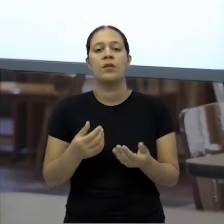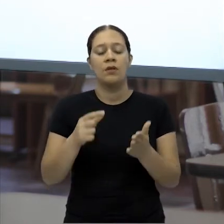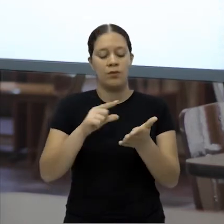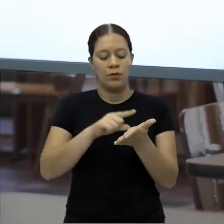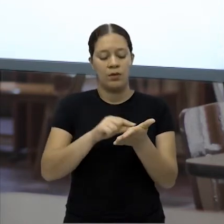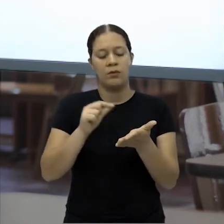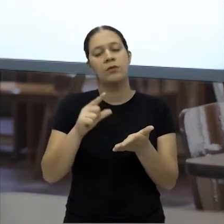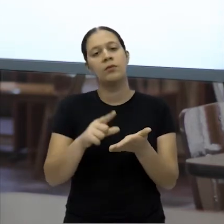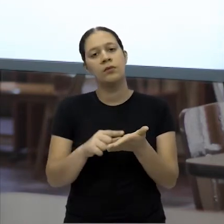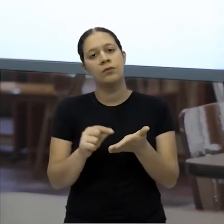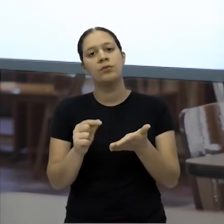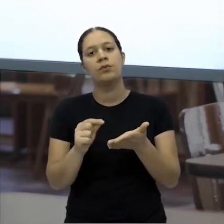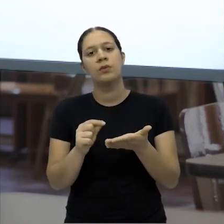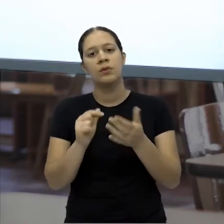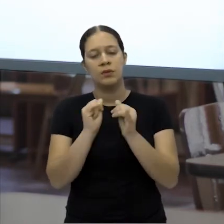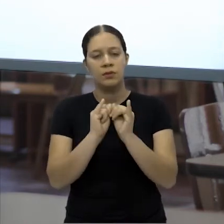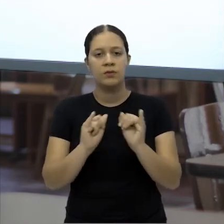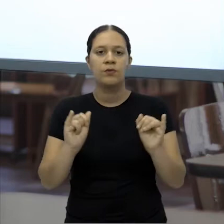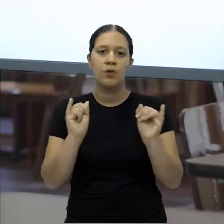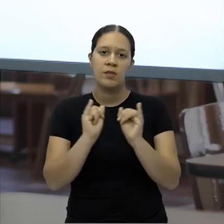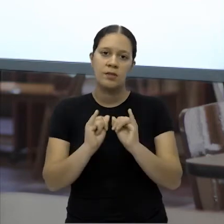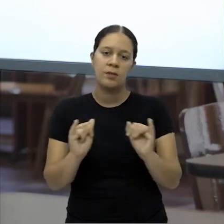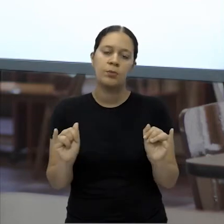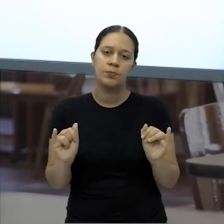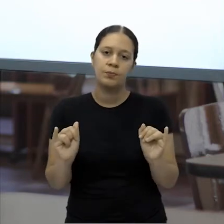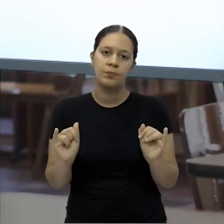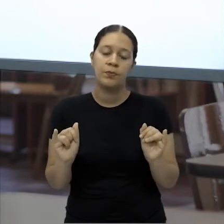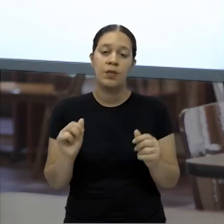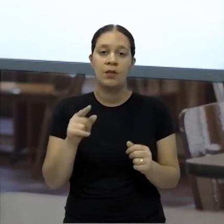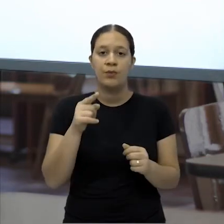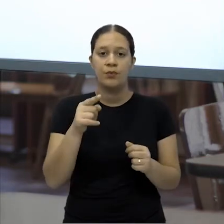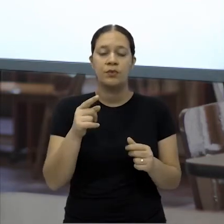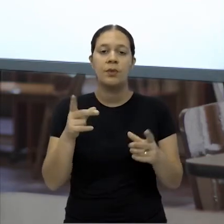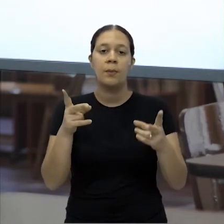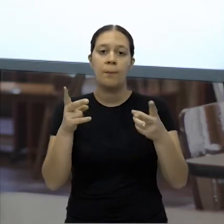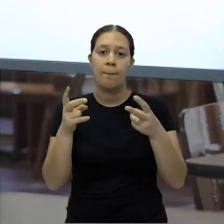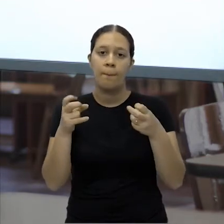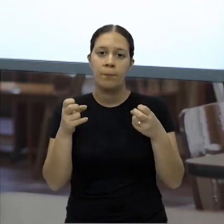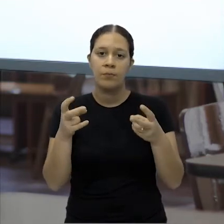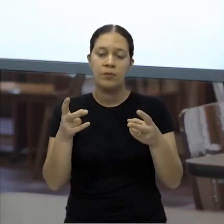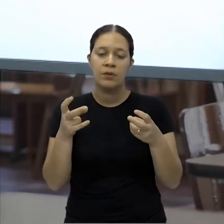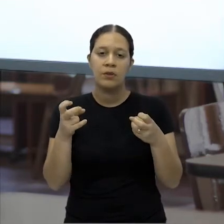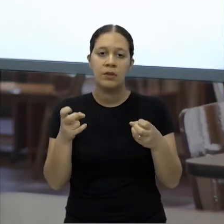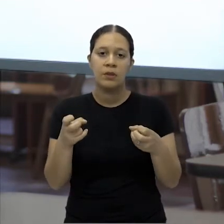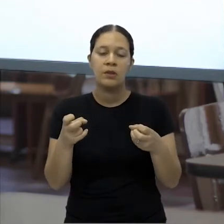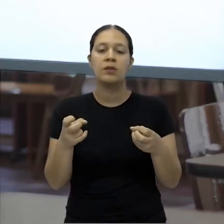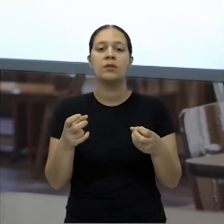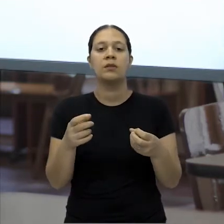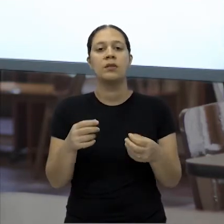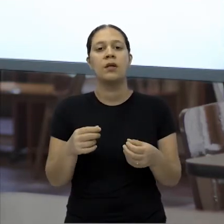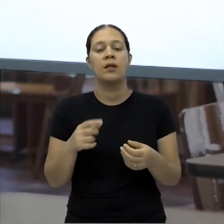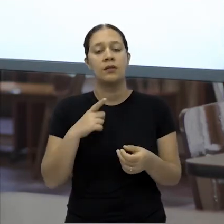divulga um artigo de divulgação científica. Se você perceber, existem elementos